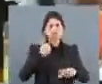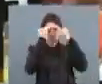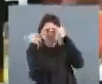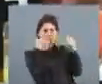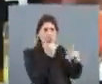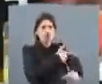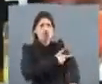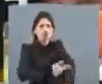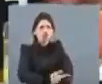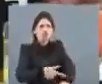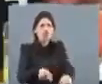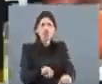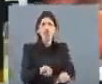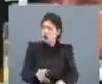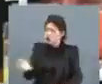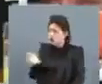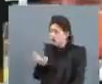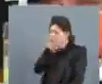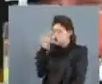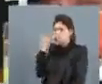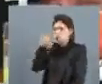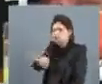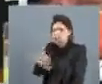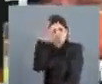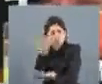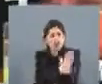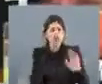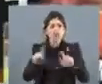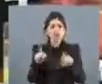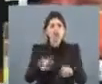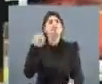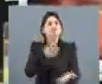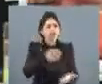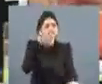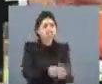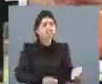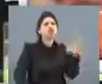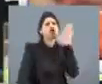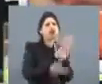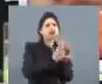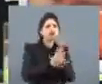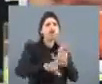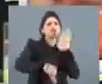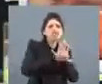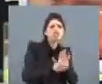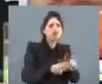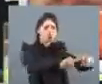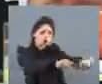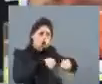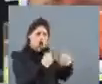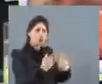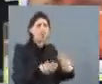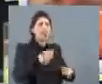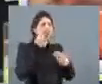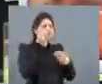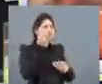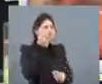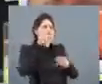também exijo. E aqueles que fugir desta diplomacia terão que responder criminalmente por qualquer